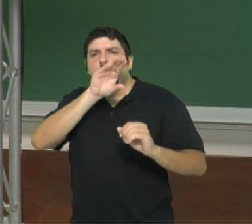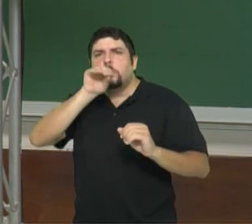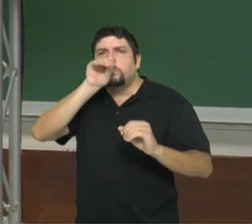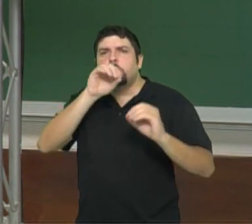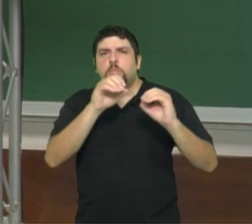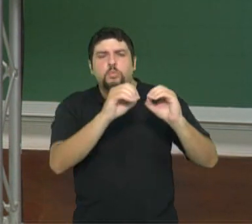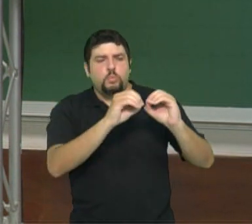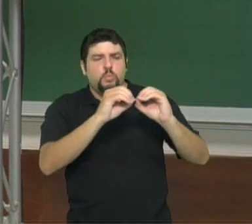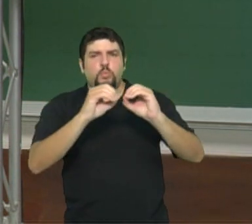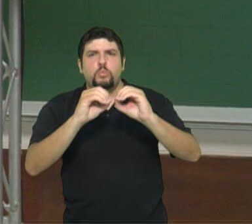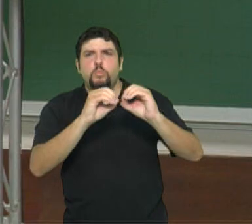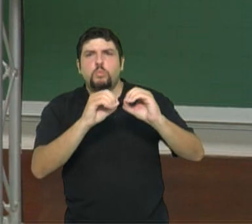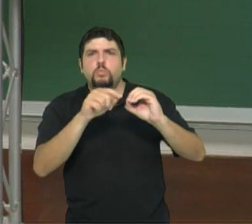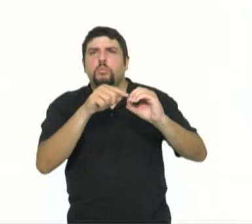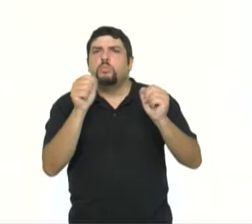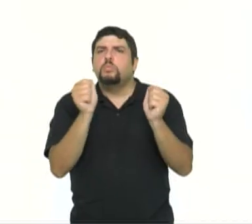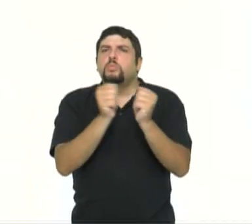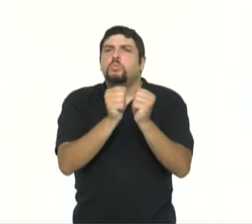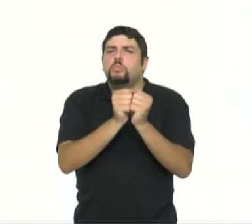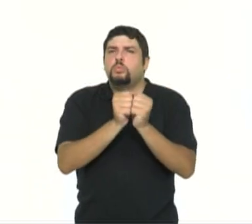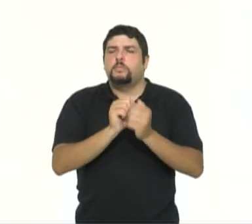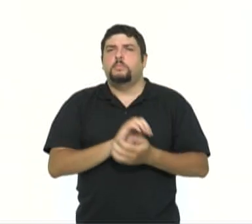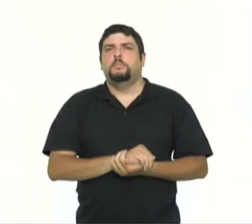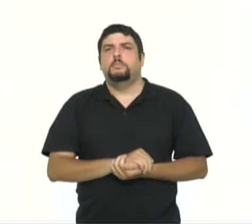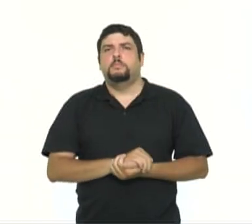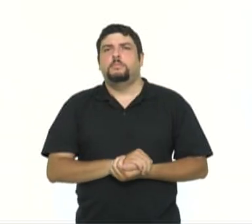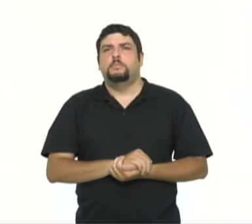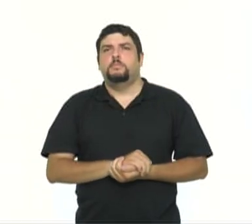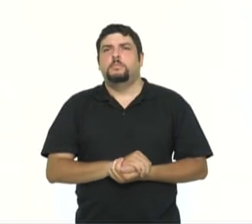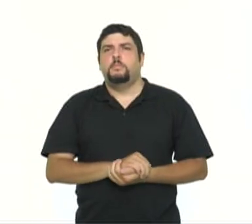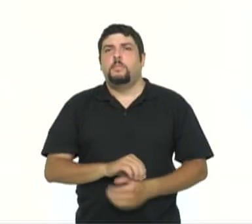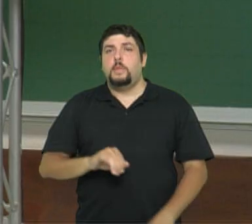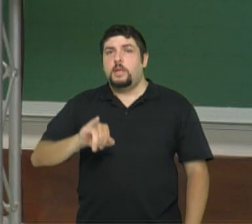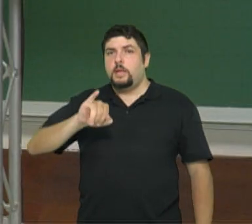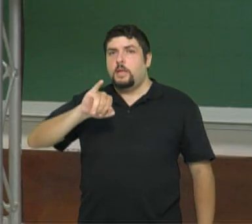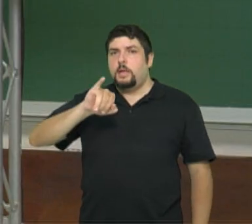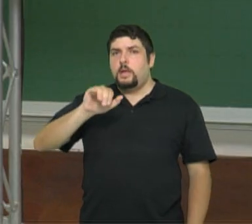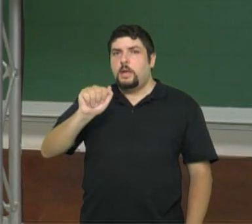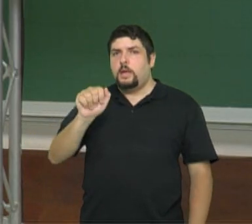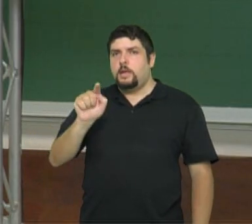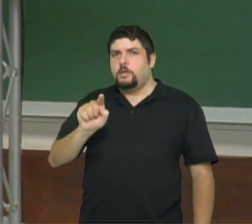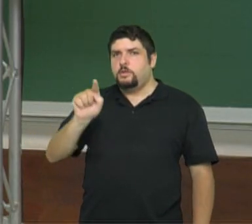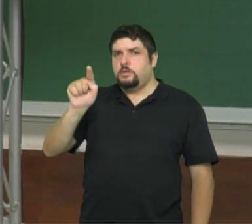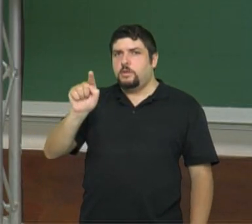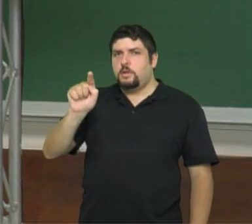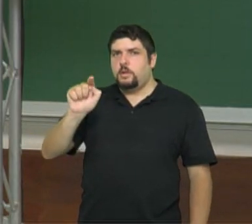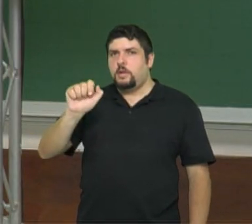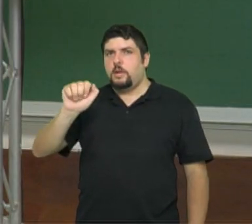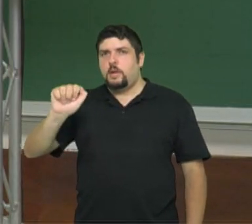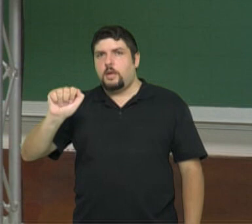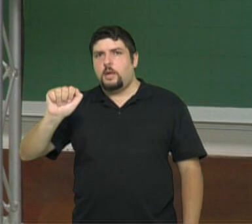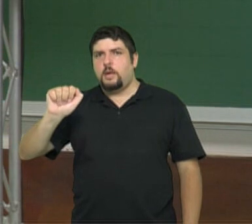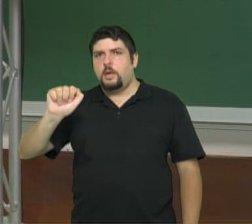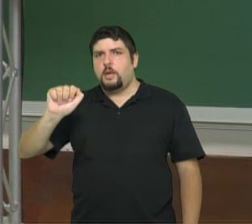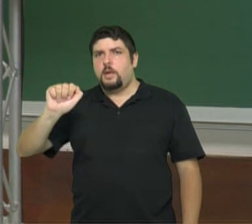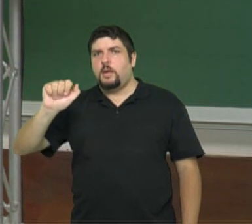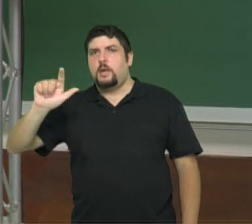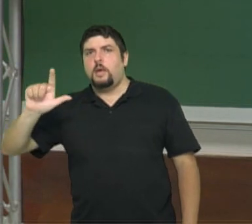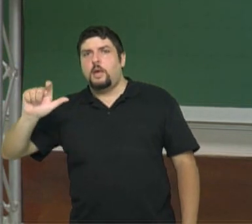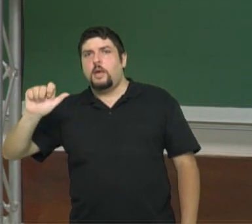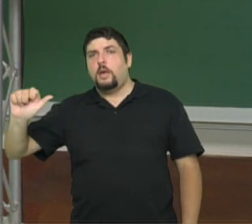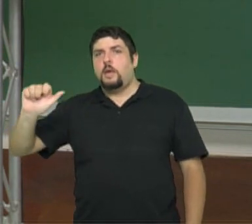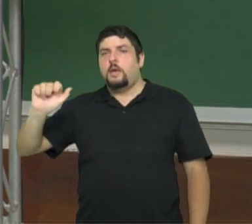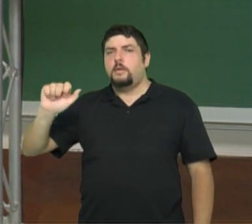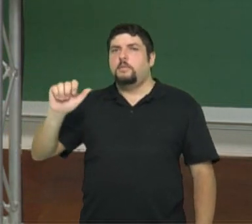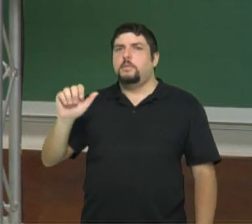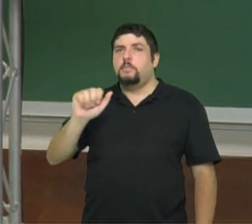única sílaba literária. Já a alma, aqui é a mesma coisa. As 3 vogais ficaram juntas porque elas produzem o mesmo som